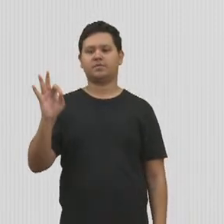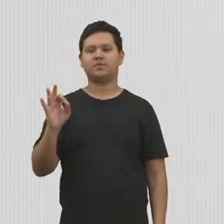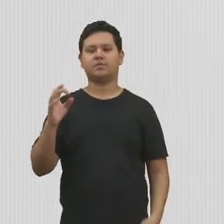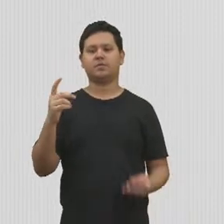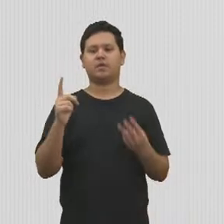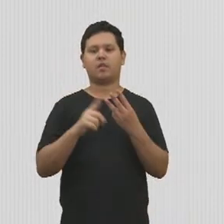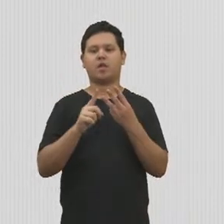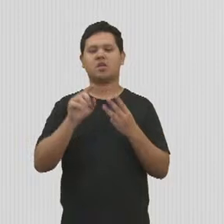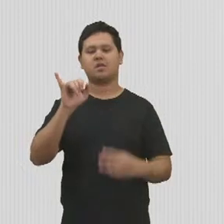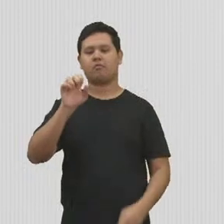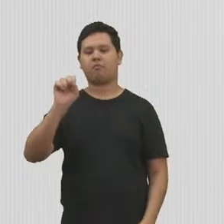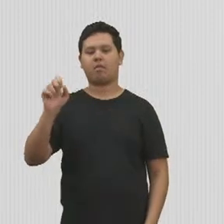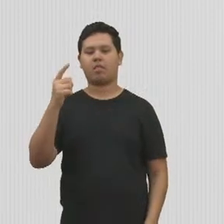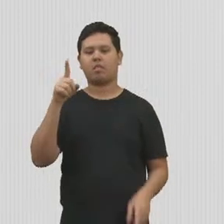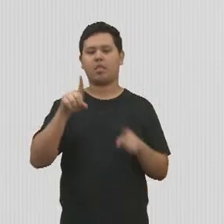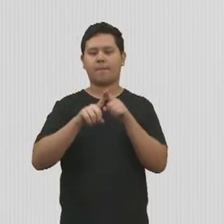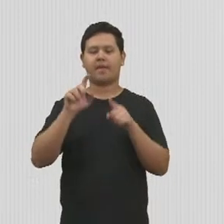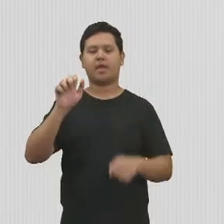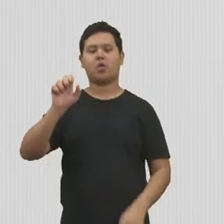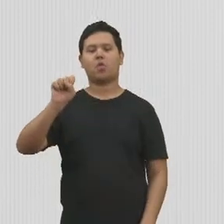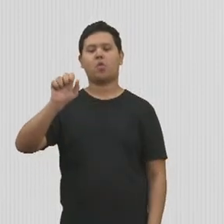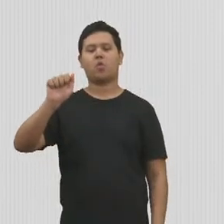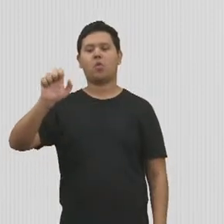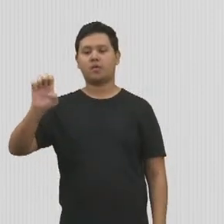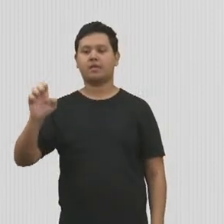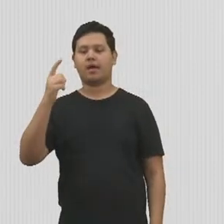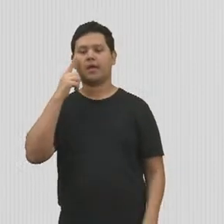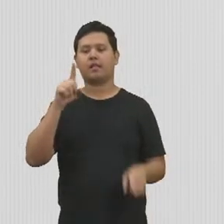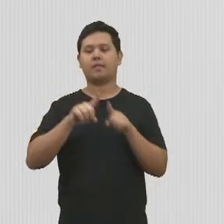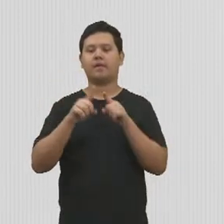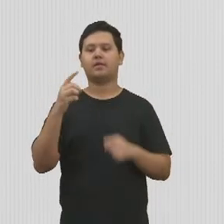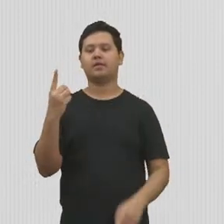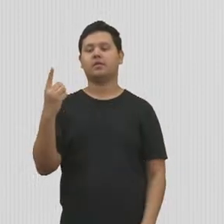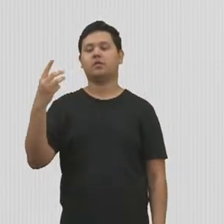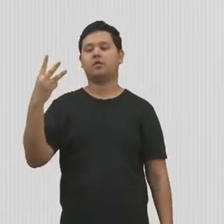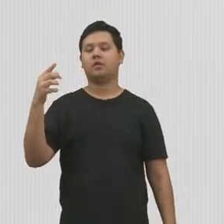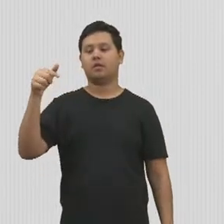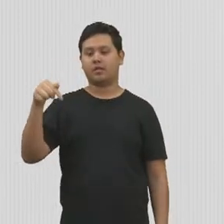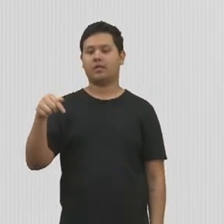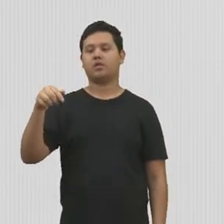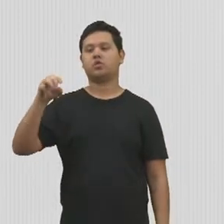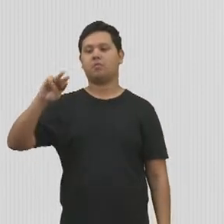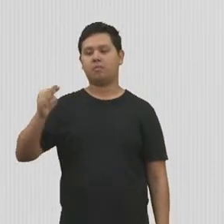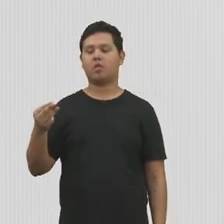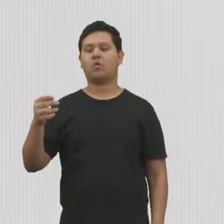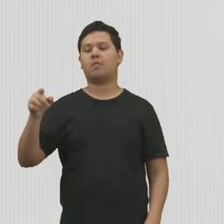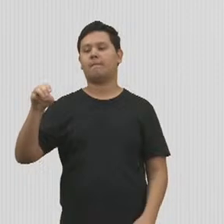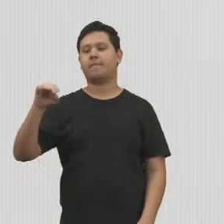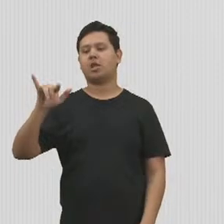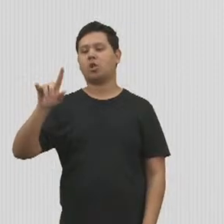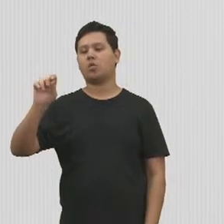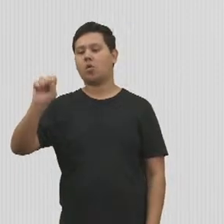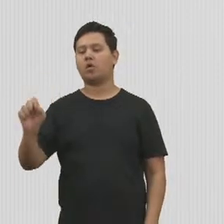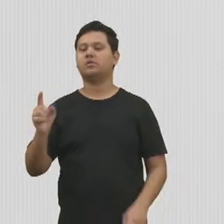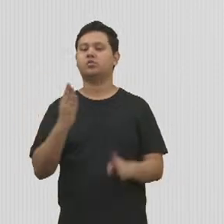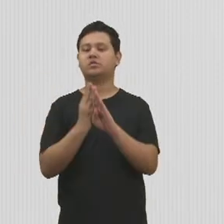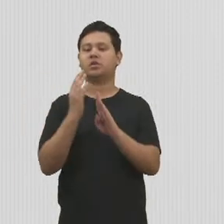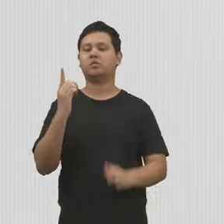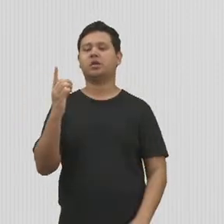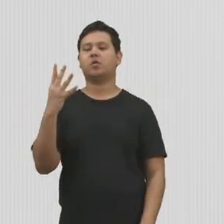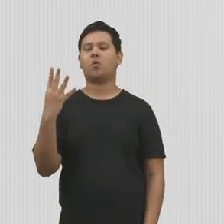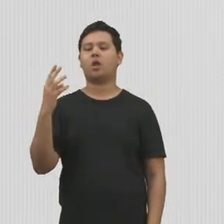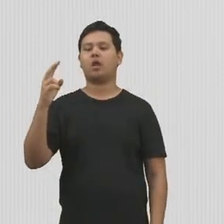água e esgoto do SAI, previmos 137 milhões e arrecadamos 142.